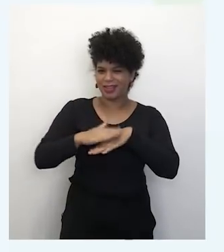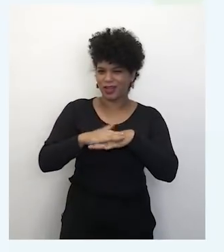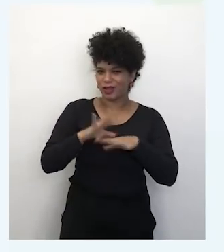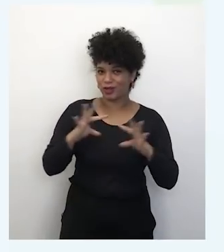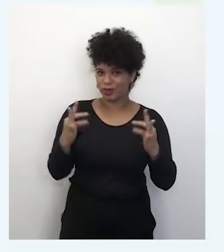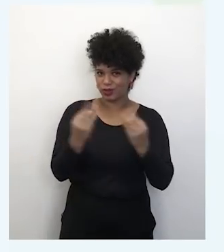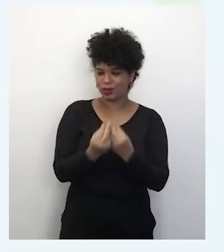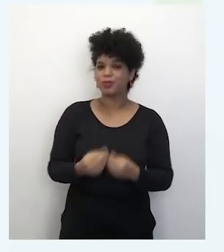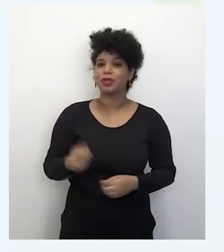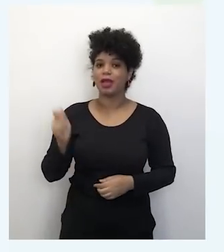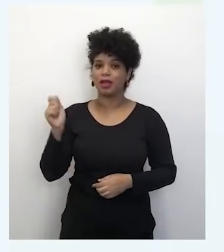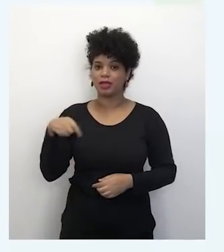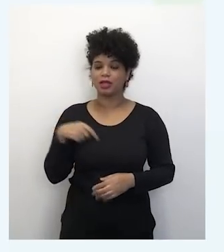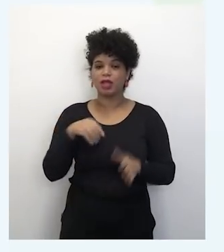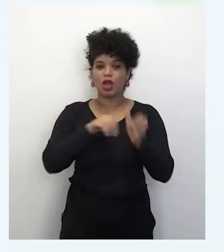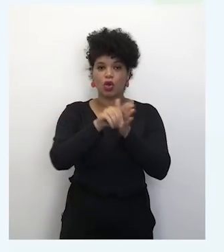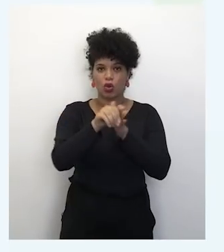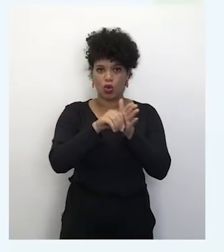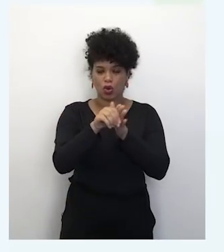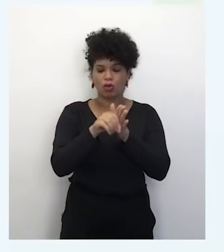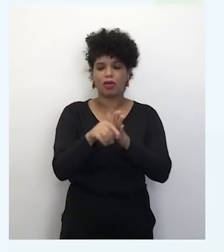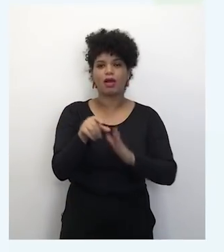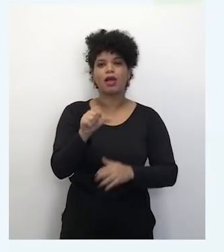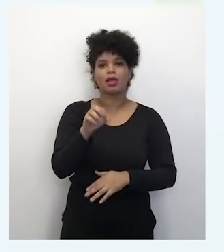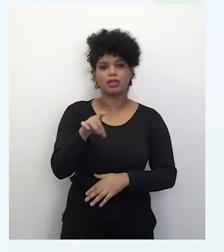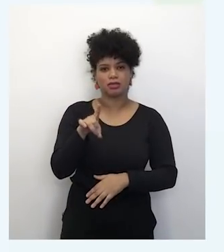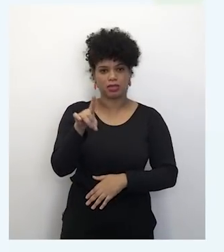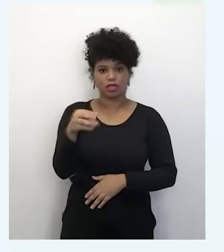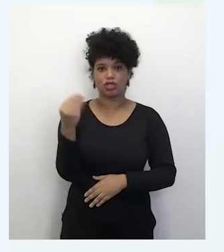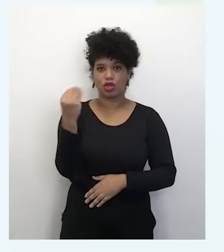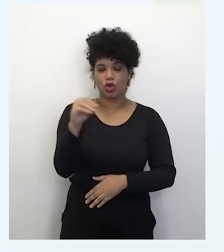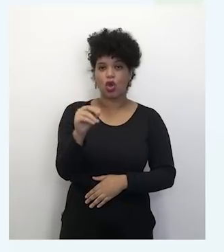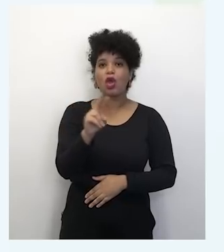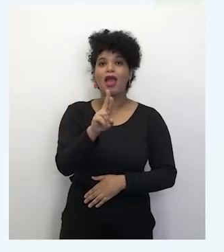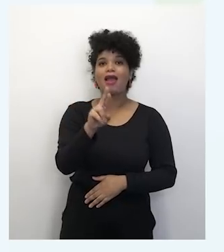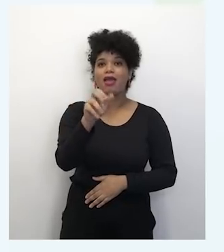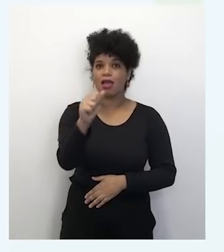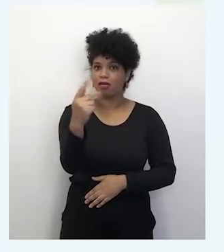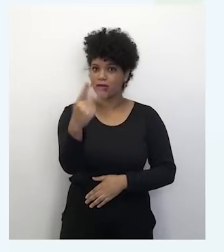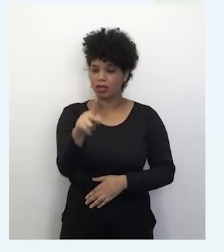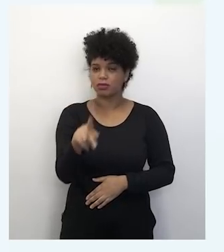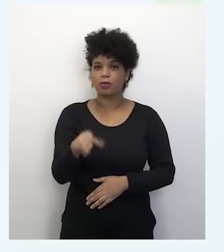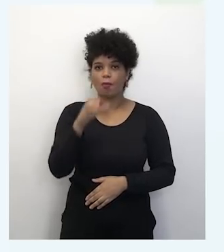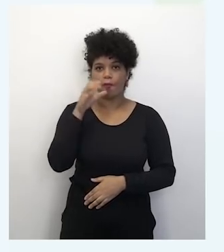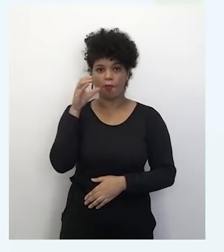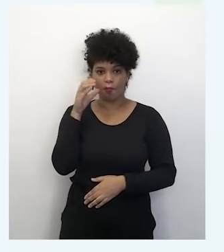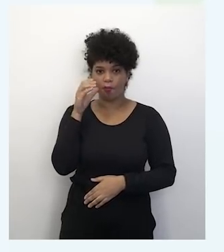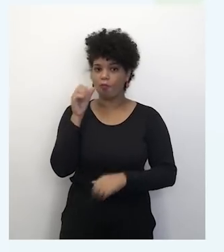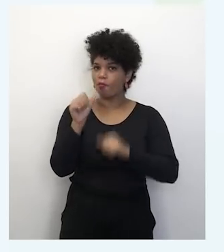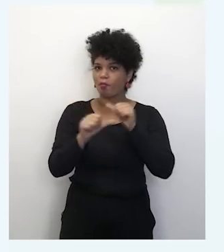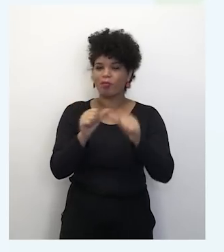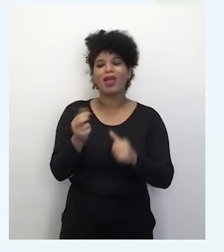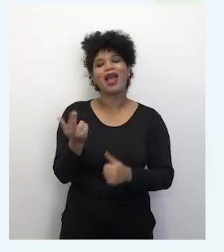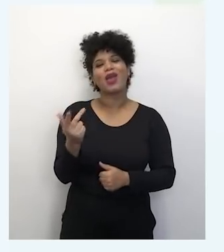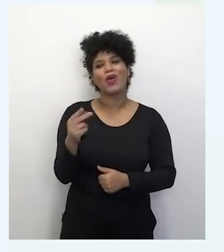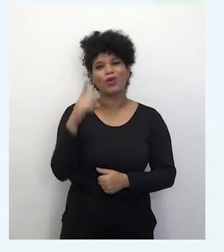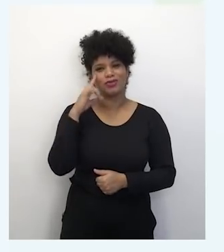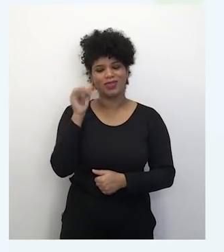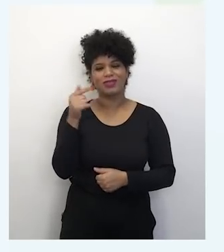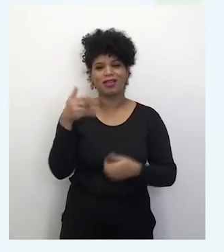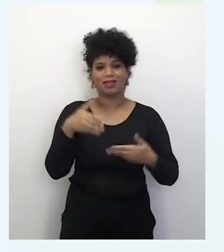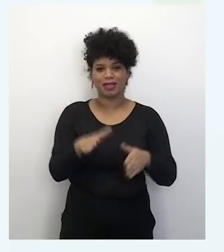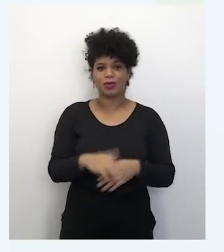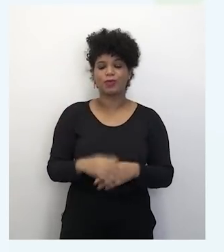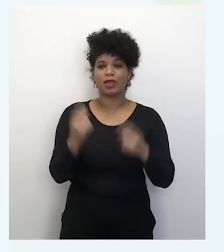isso. Abra o site da sede no seu navegador. No nome do usuário, coloque o seu RA e a senha, se você não alterou, é sua data de nascimento. Clique